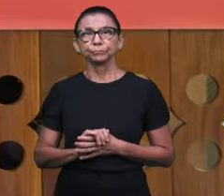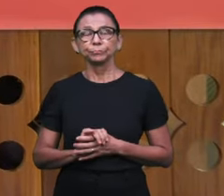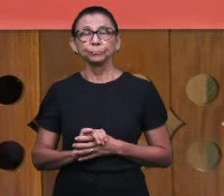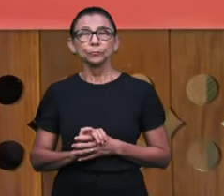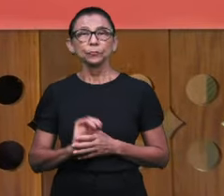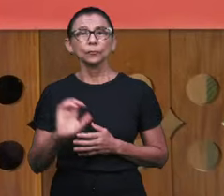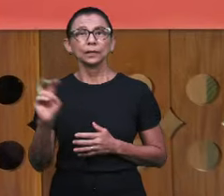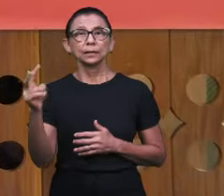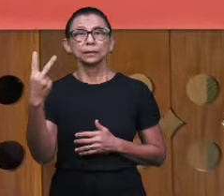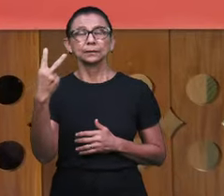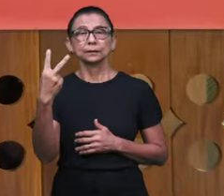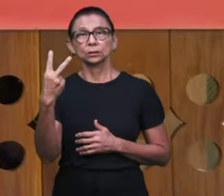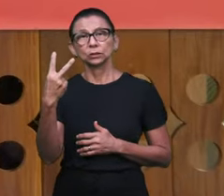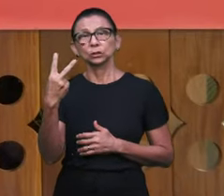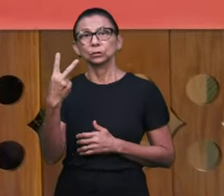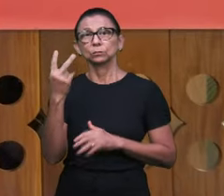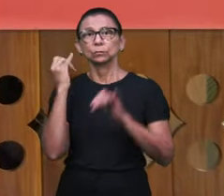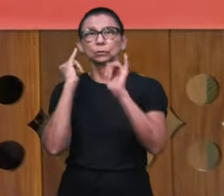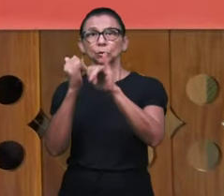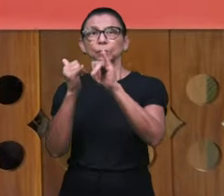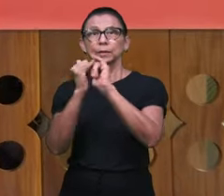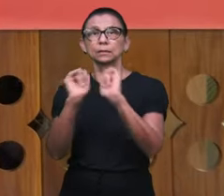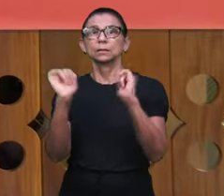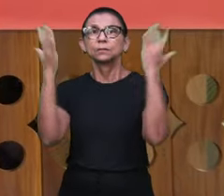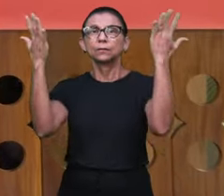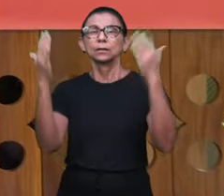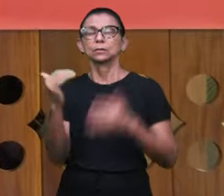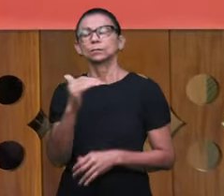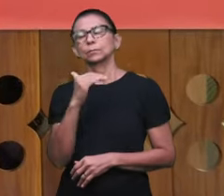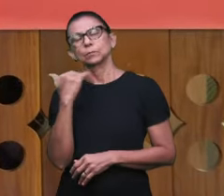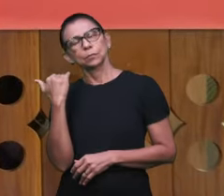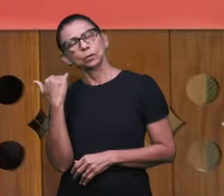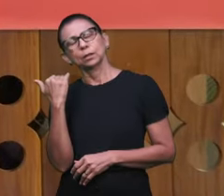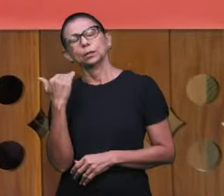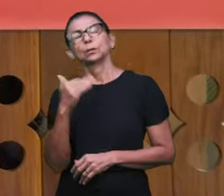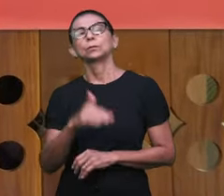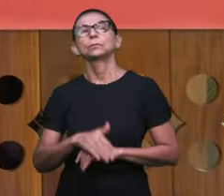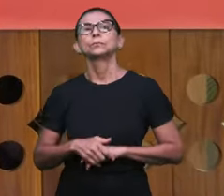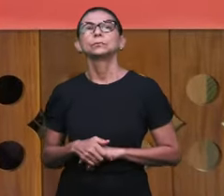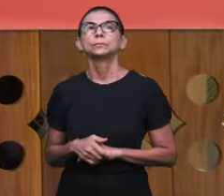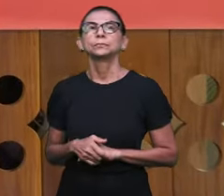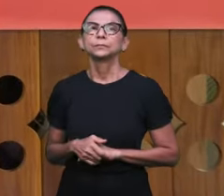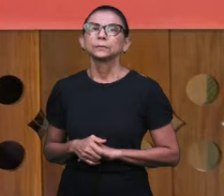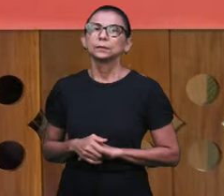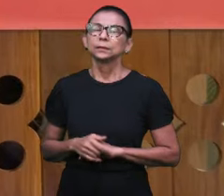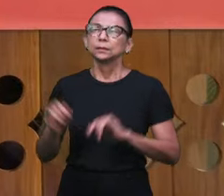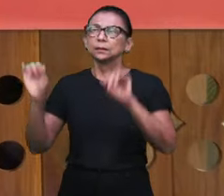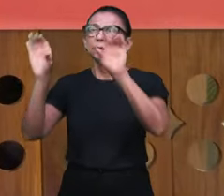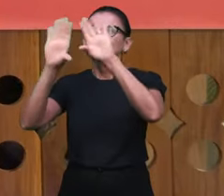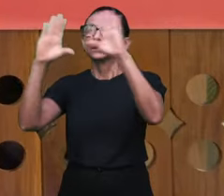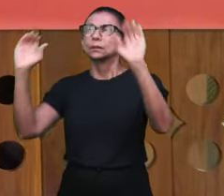assistiu Trombetas e Festas e logo depois partiu para o Senhor. Passou para o Senhor e continua a festa na eternidade. Começou